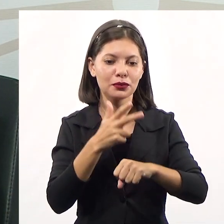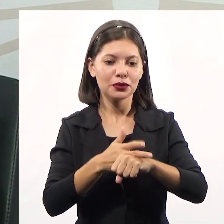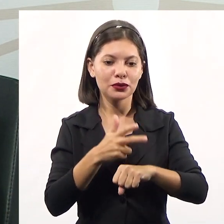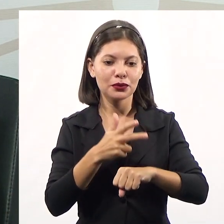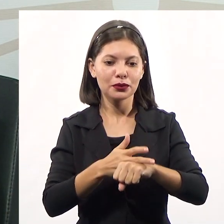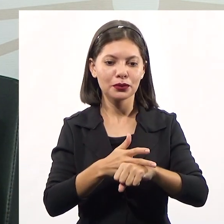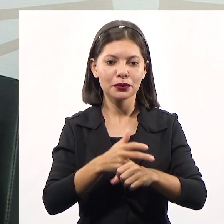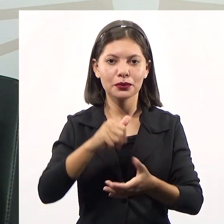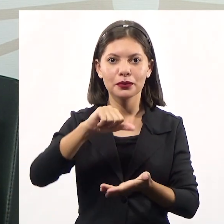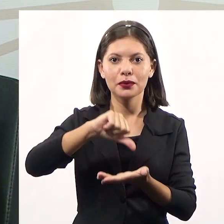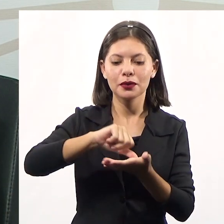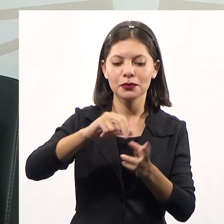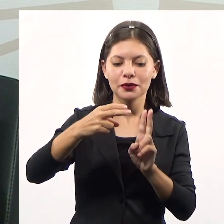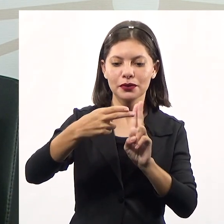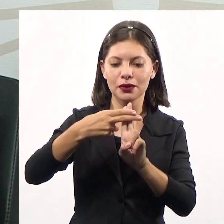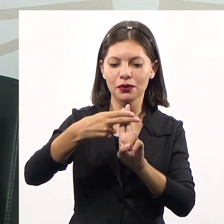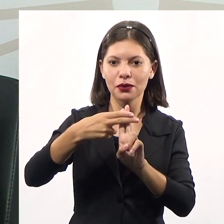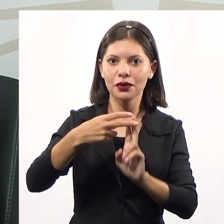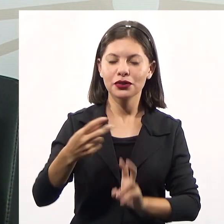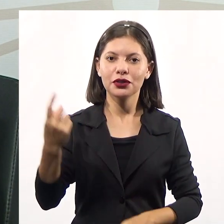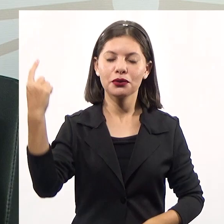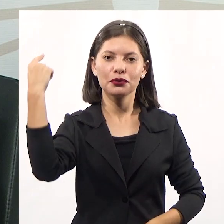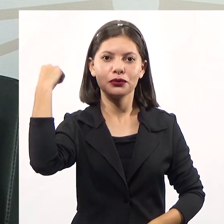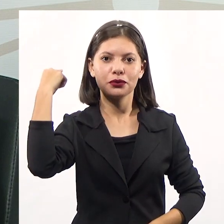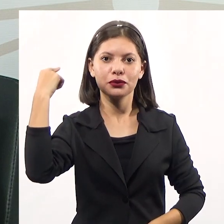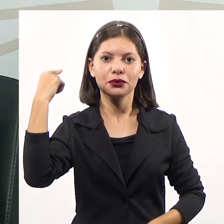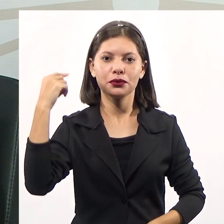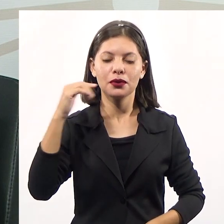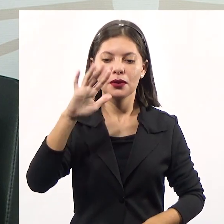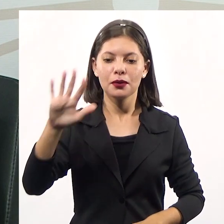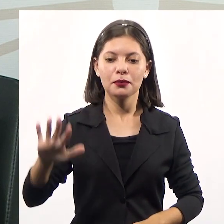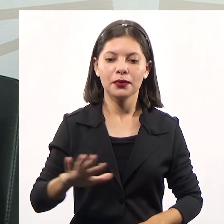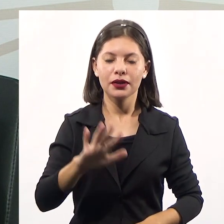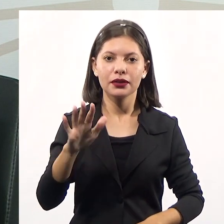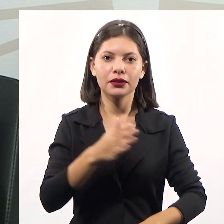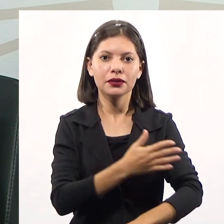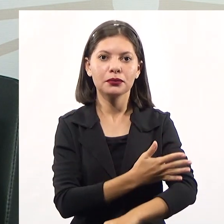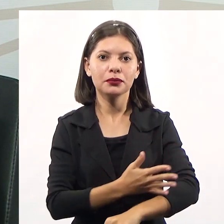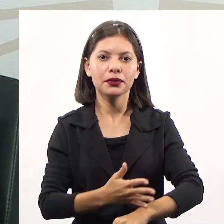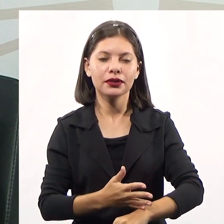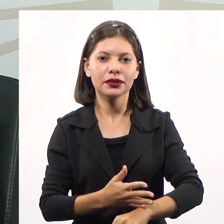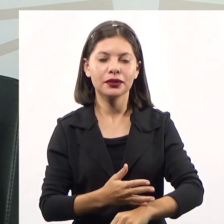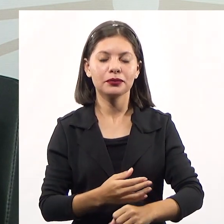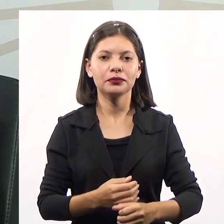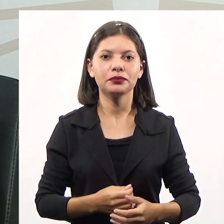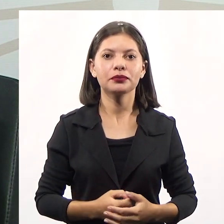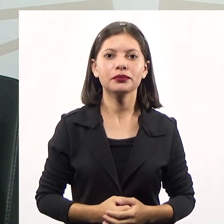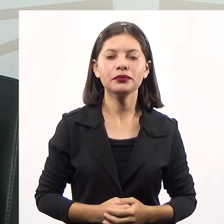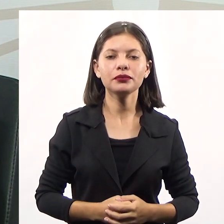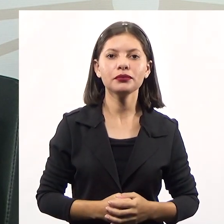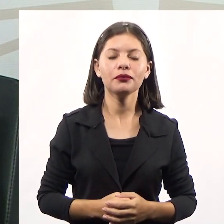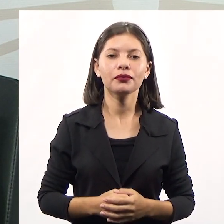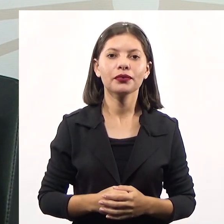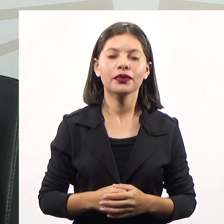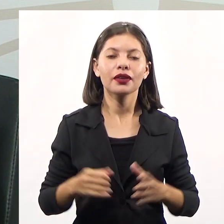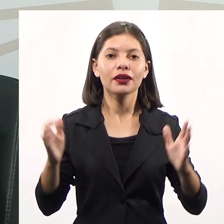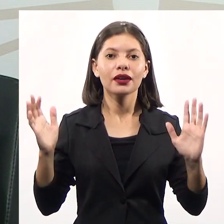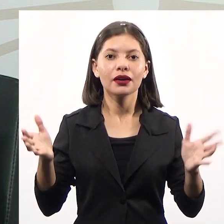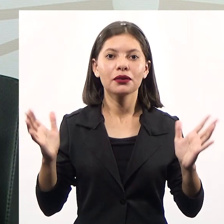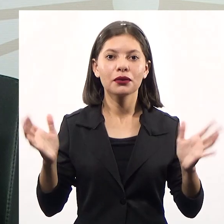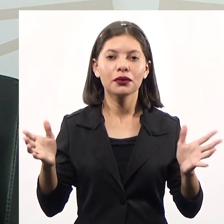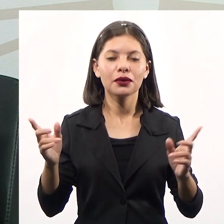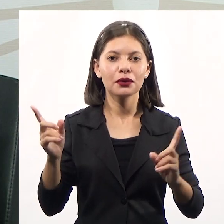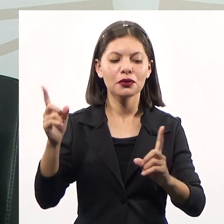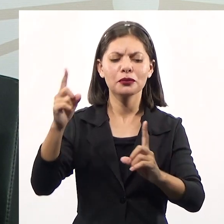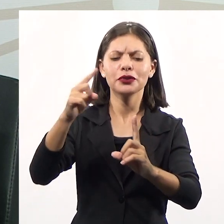estúdio do Campus Porto Velho, Zona Norte, ao fundo, temos uma parede branca com pontos interligados. E hoje,